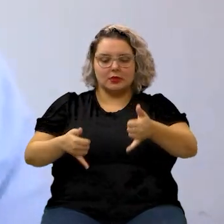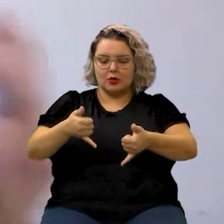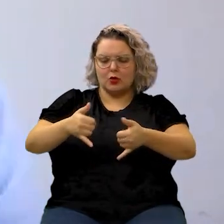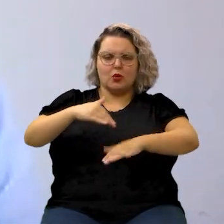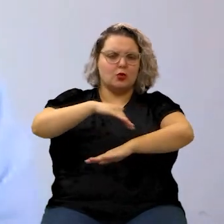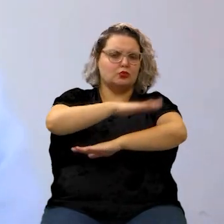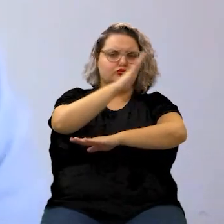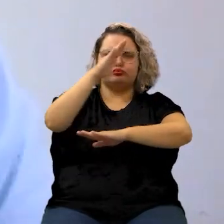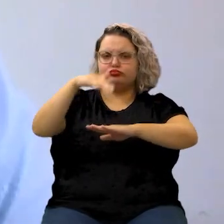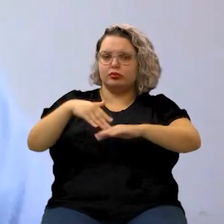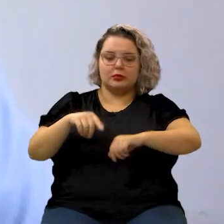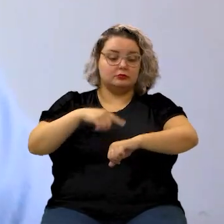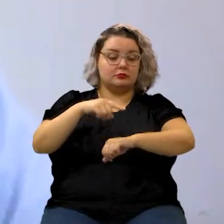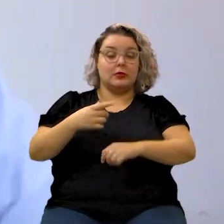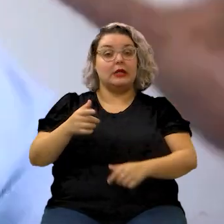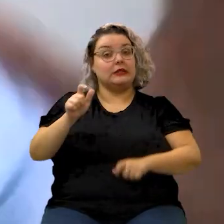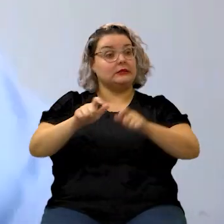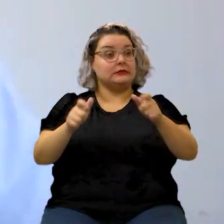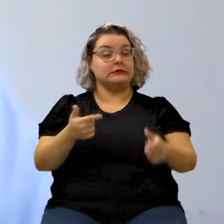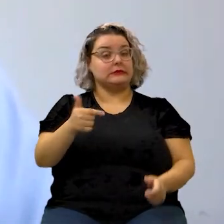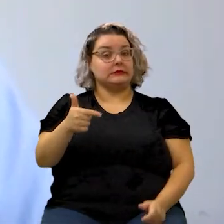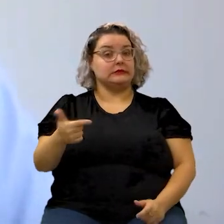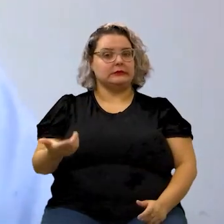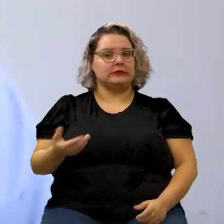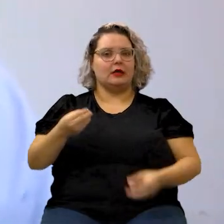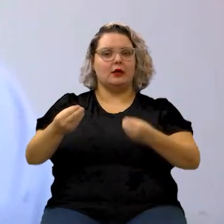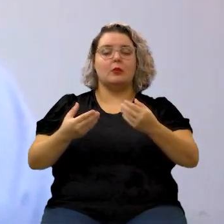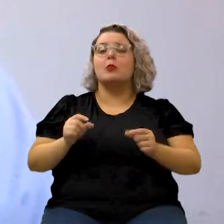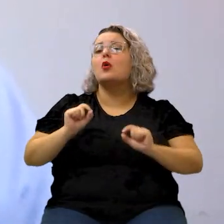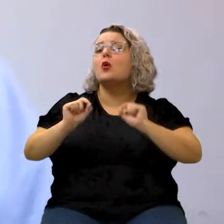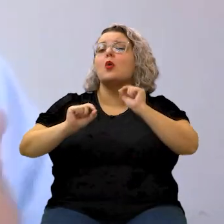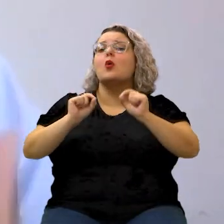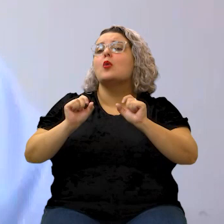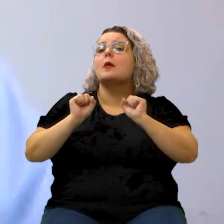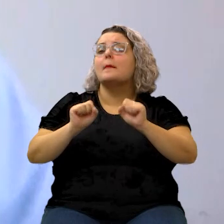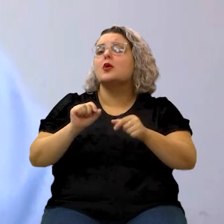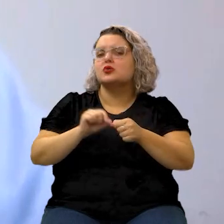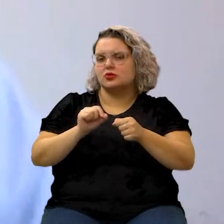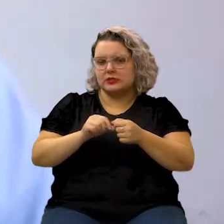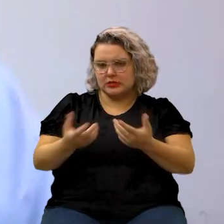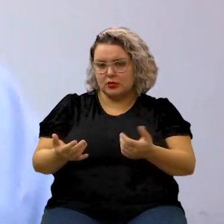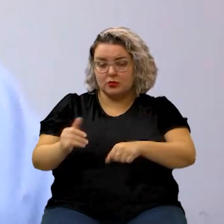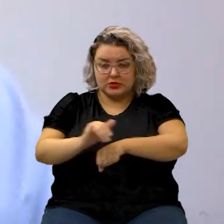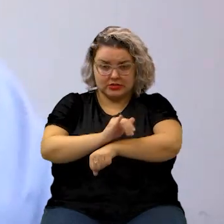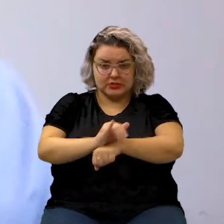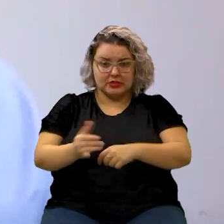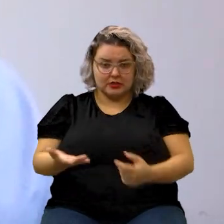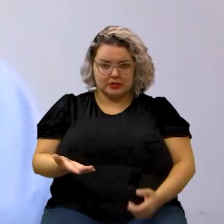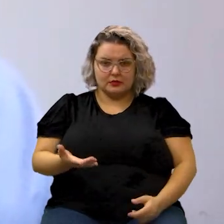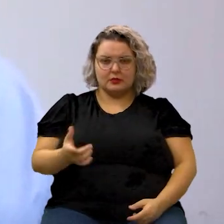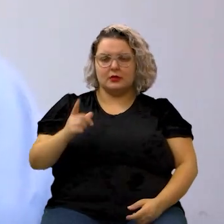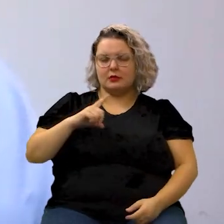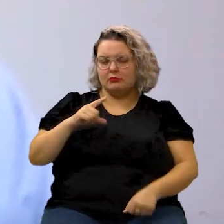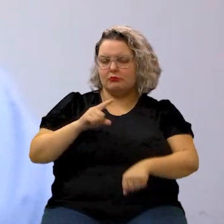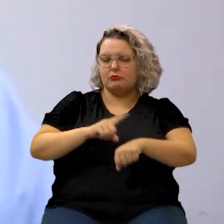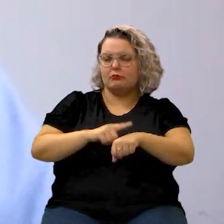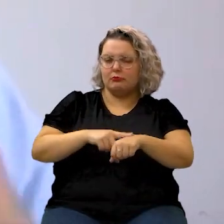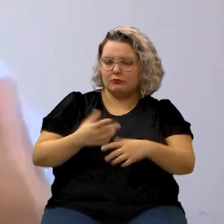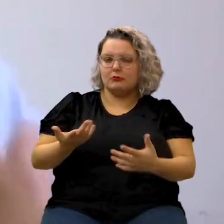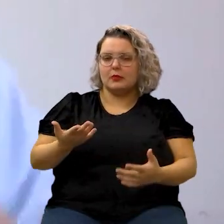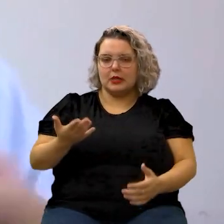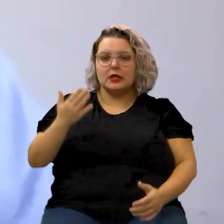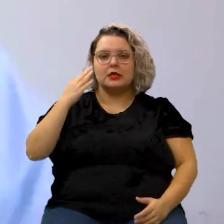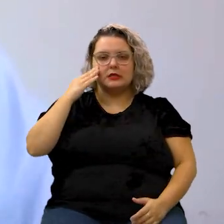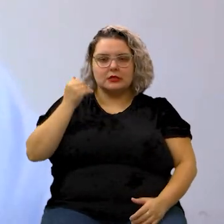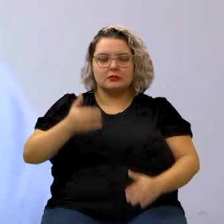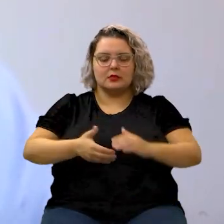tem pessoas que não aguentam esse tempo por longos períodos. O que a gente pode fazer como estratégia? Sobrou um tempinho, você sabe